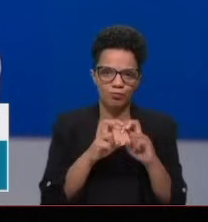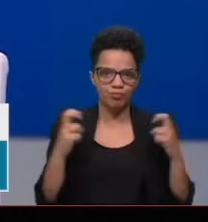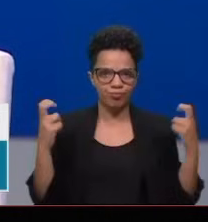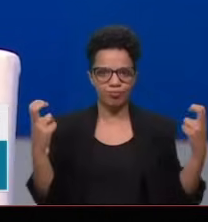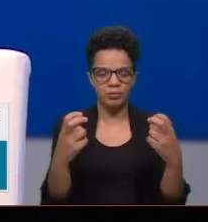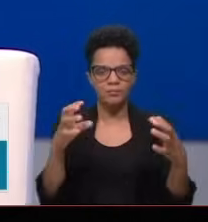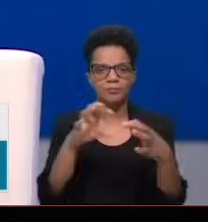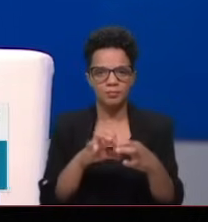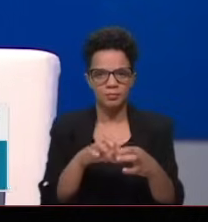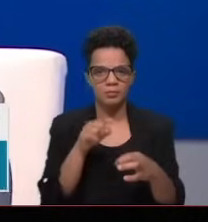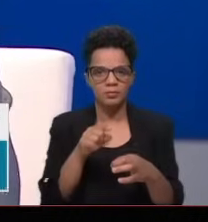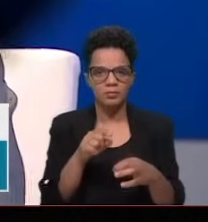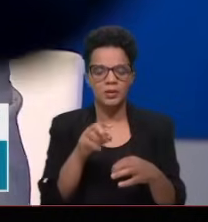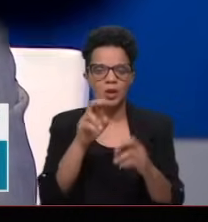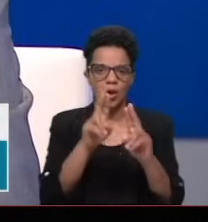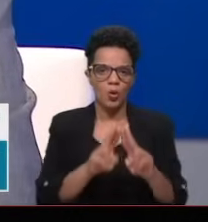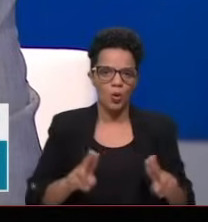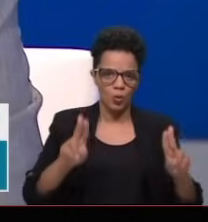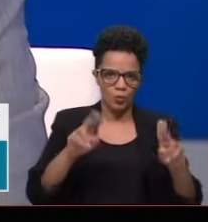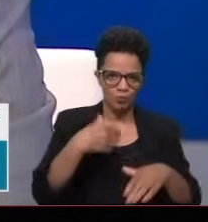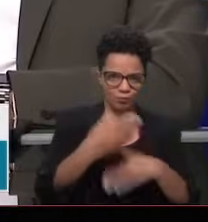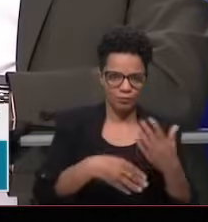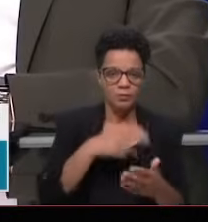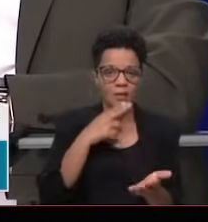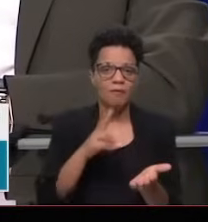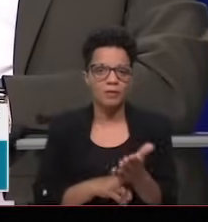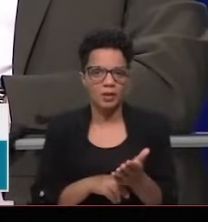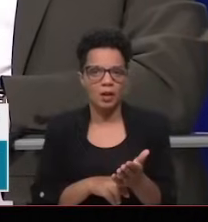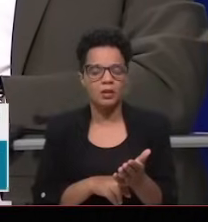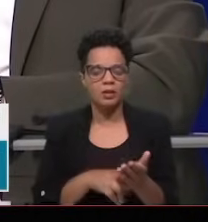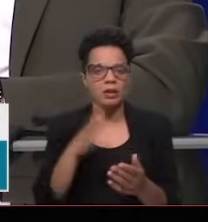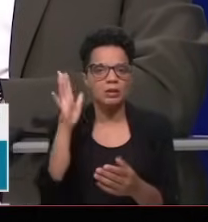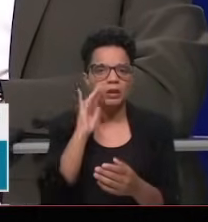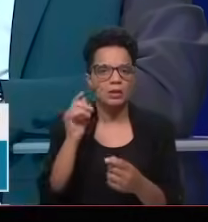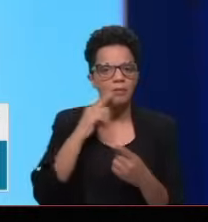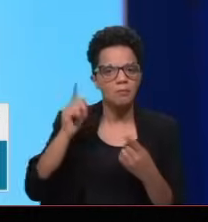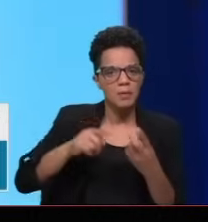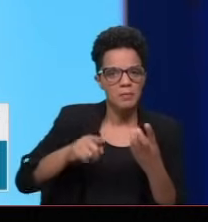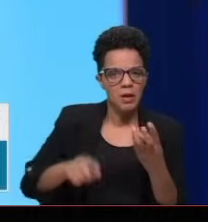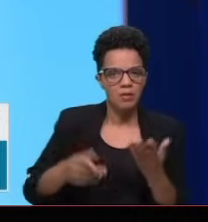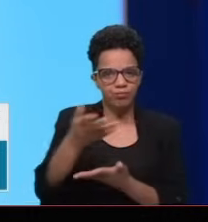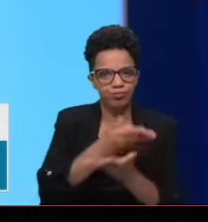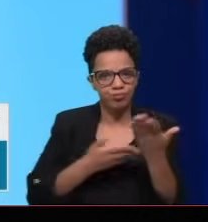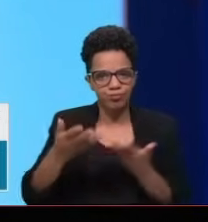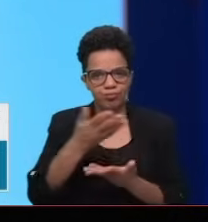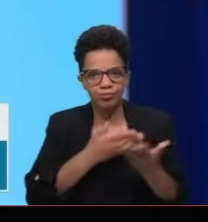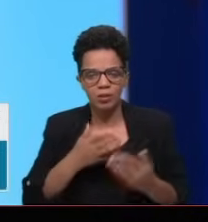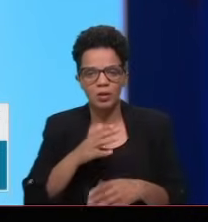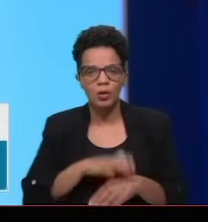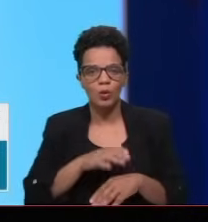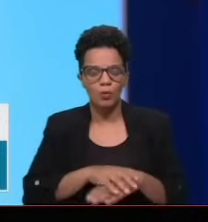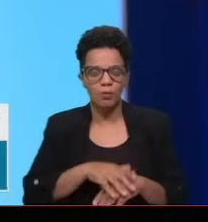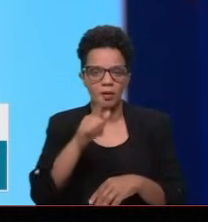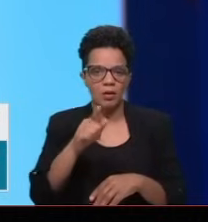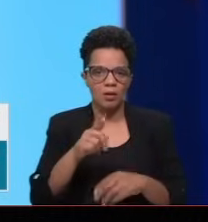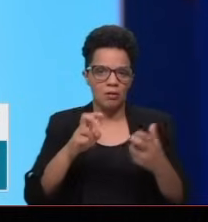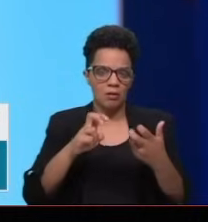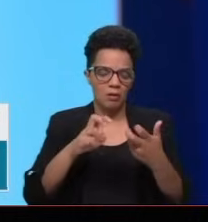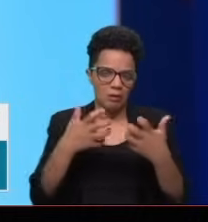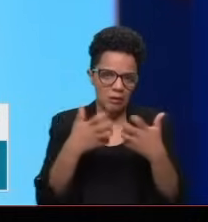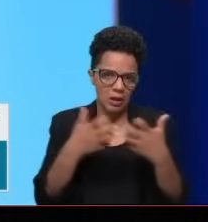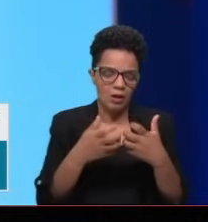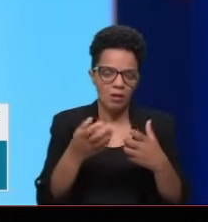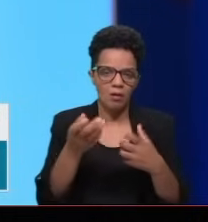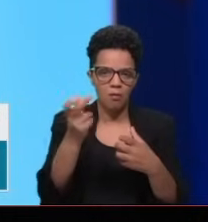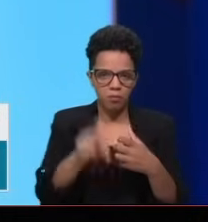sobre a ég da ONU eh mas a verdade é que já Houve várias tentativas de negociação desde que eclodiu este este conflito desde que houve invasão